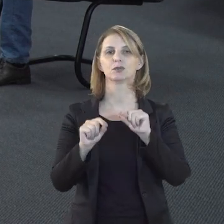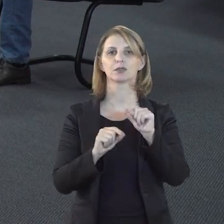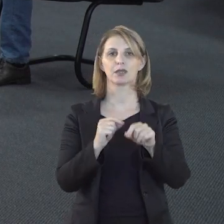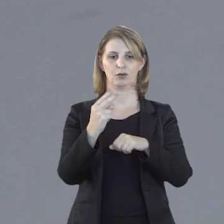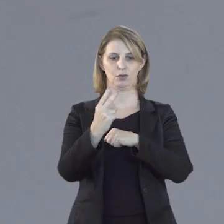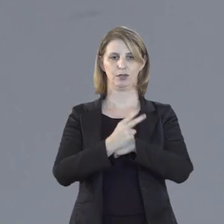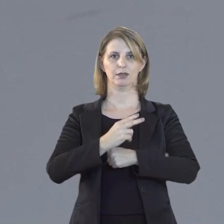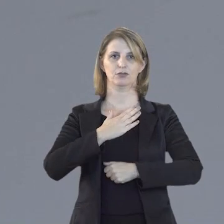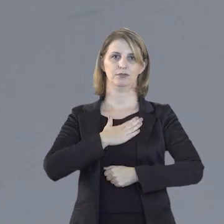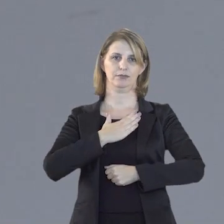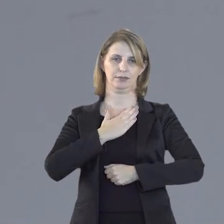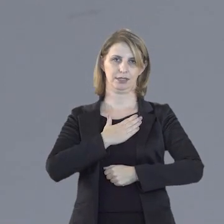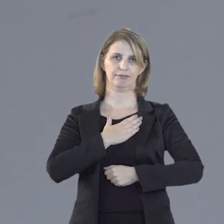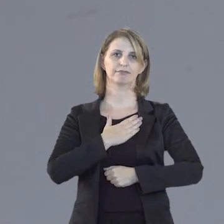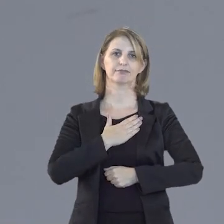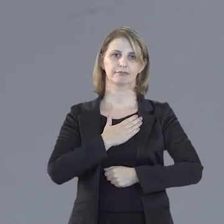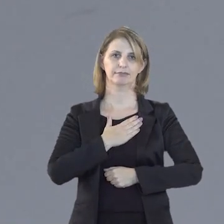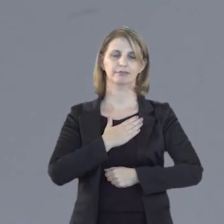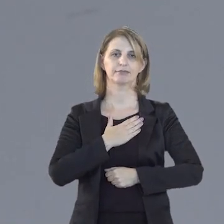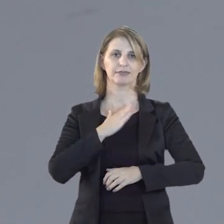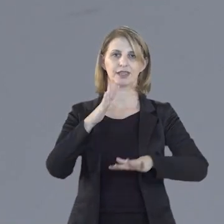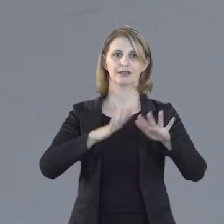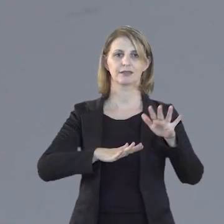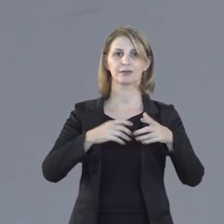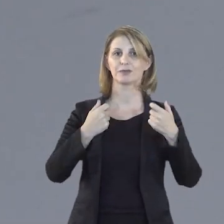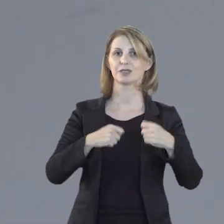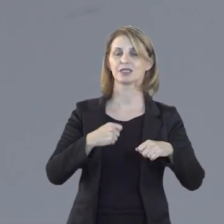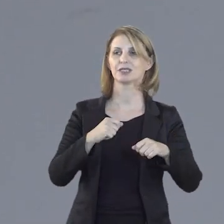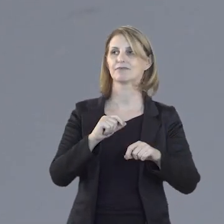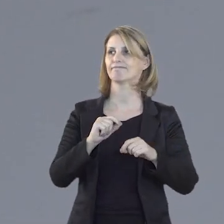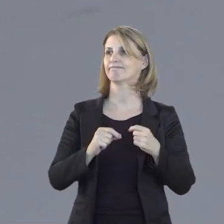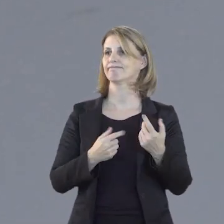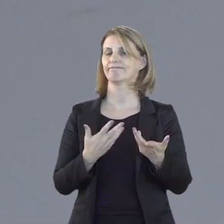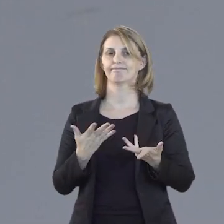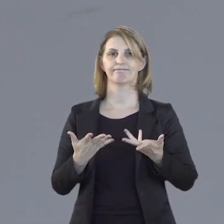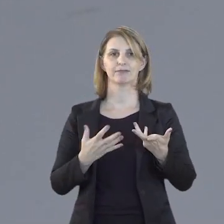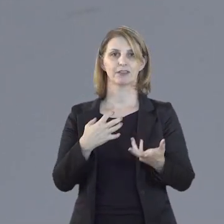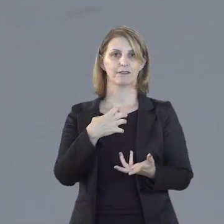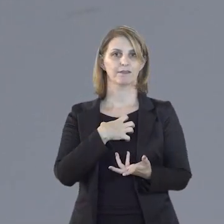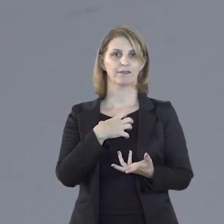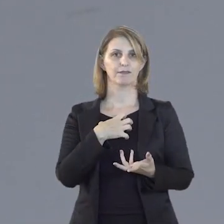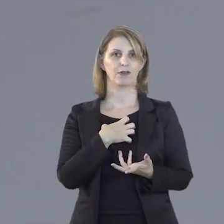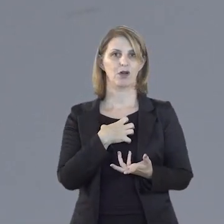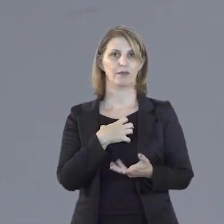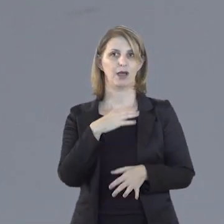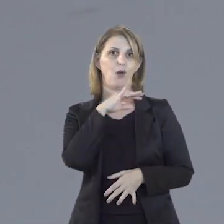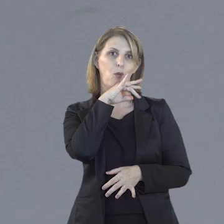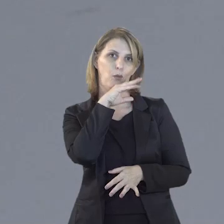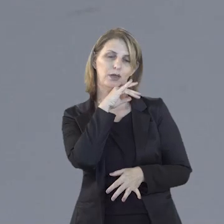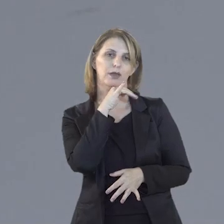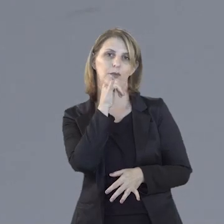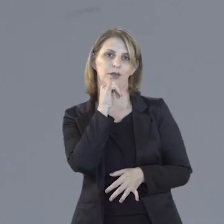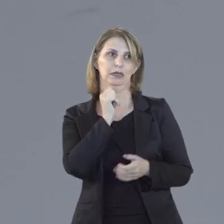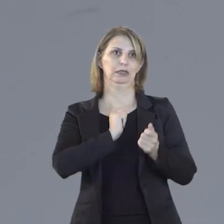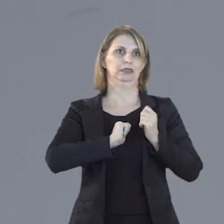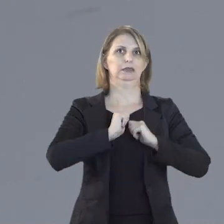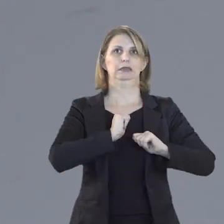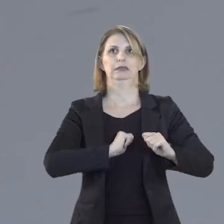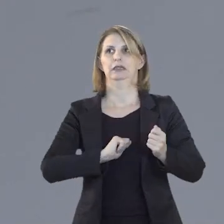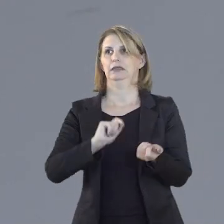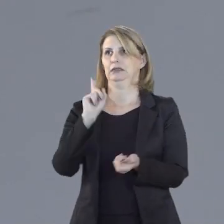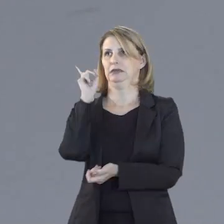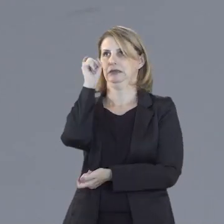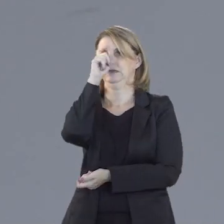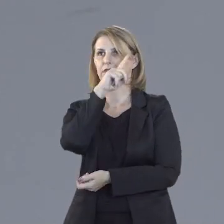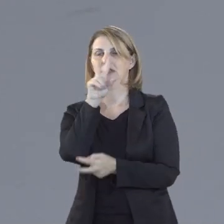essa necessidade de se cuidar, né? Muitas vezes essa necessidade vem de uma forma não muito